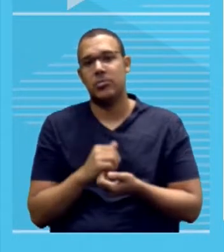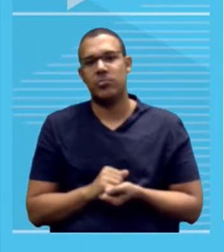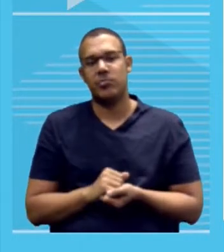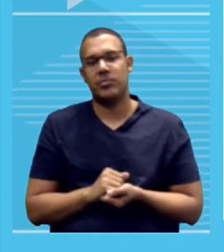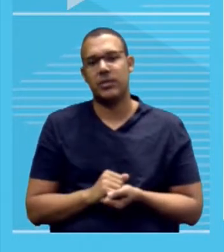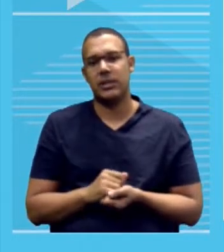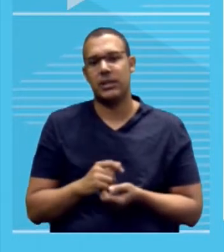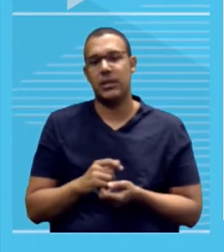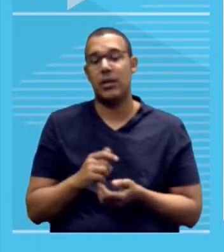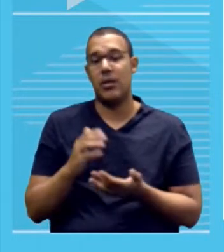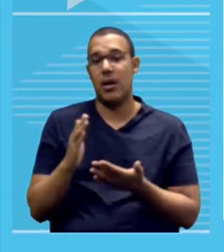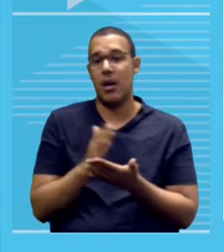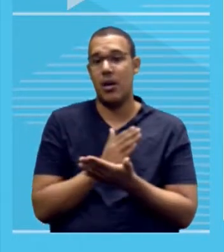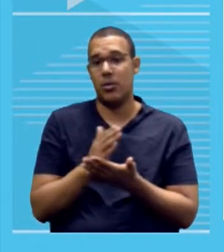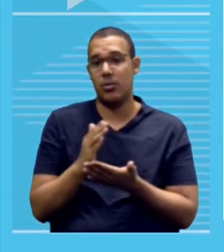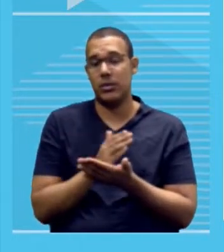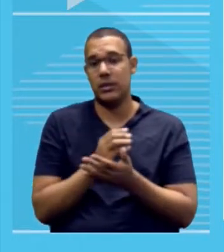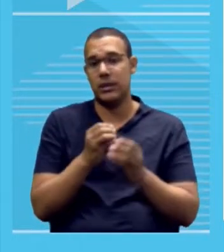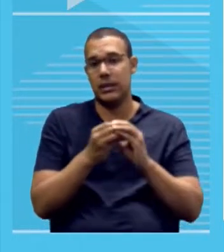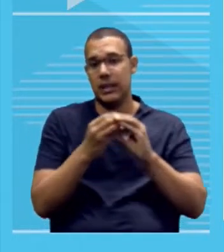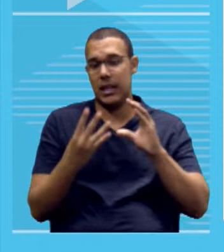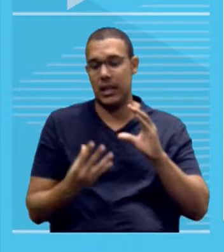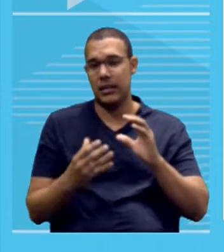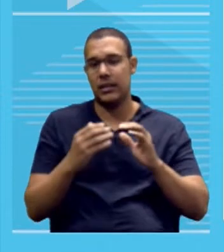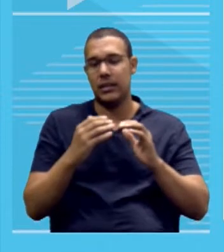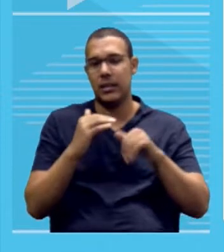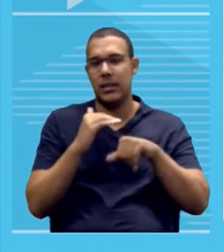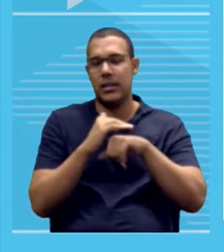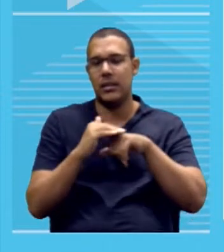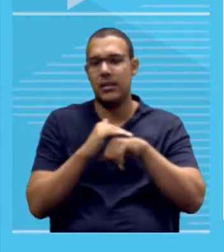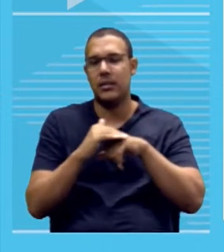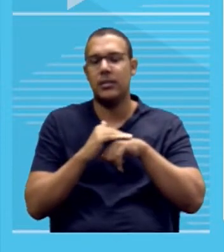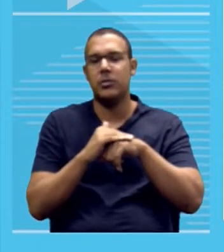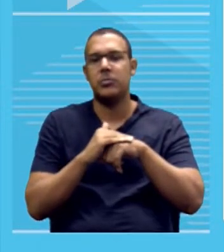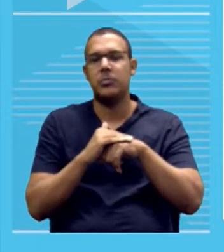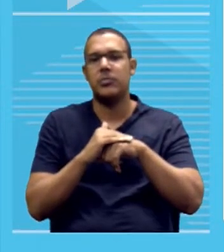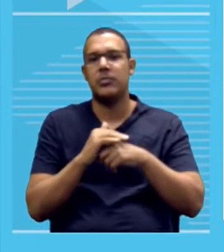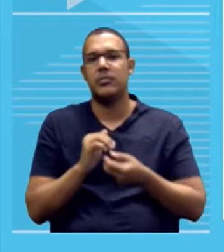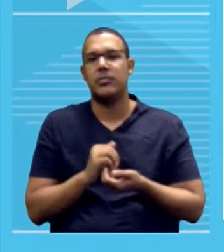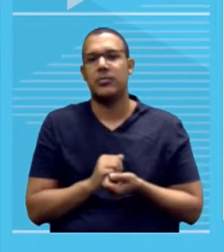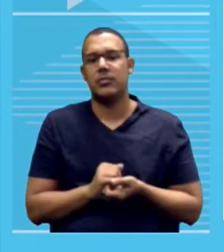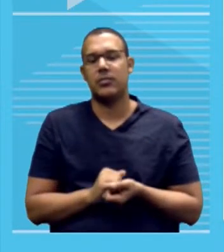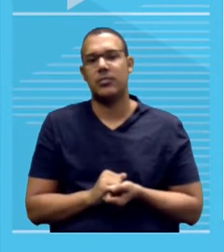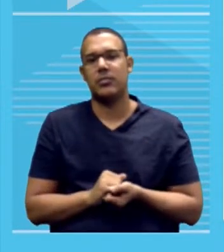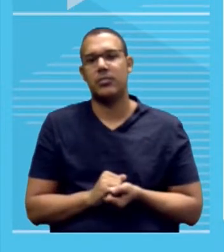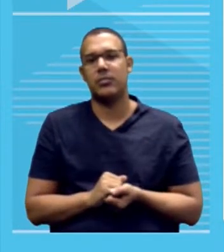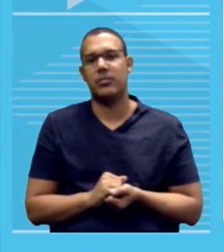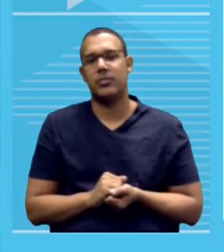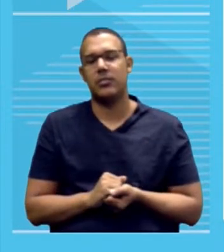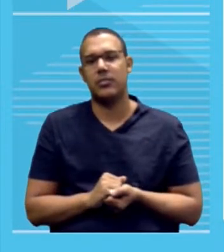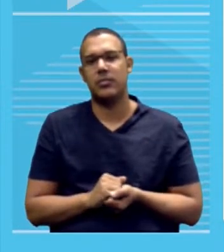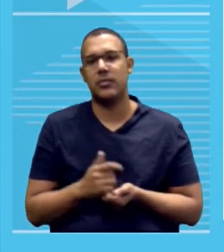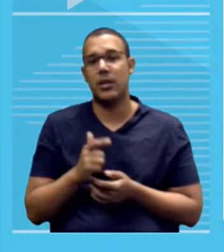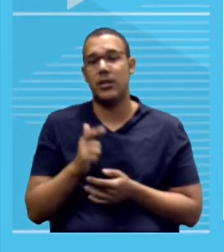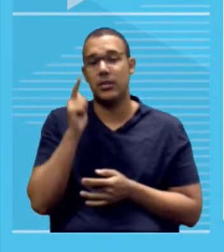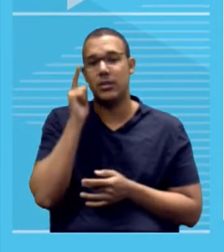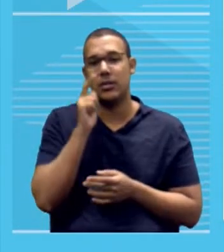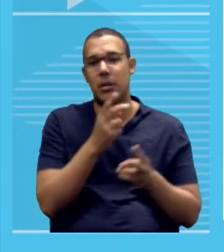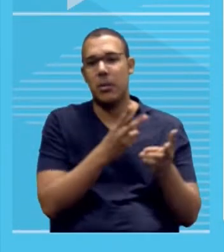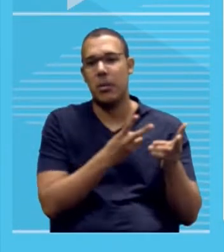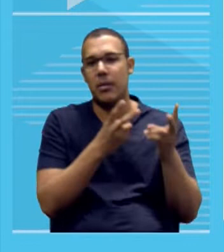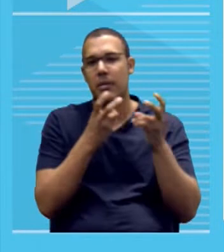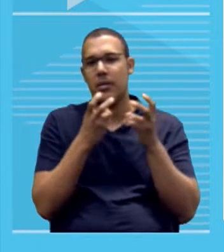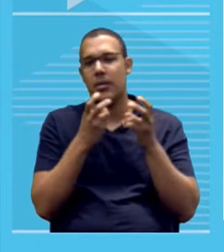são alguns elementos a conversa e a partir desses elementos do discurso você consegue perceber